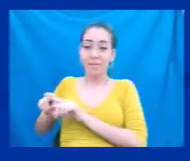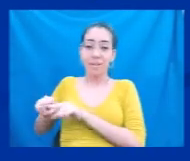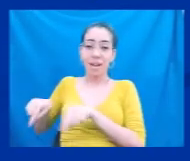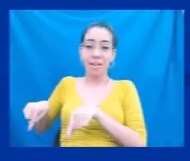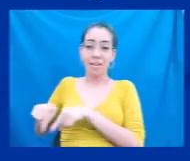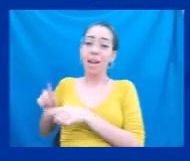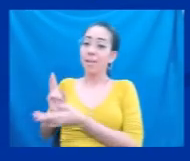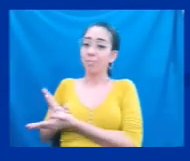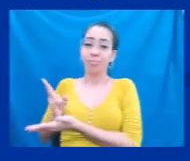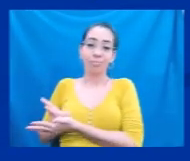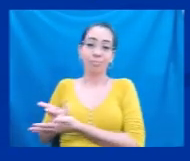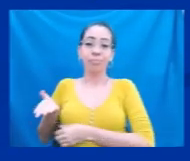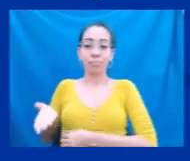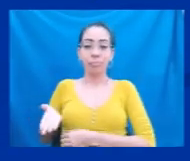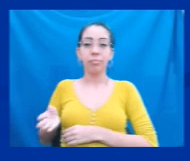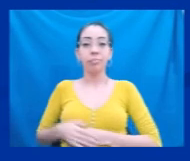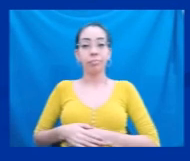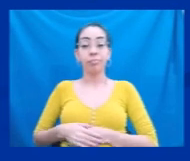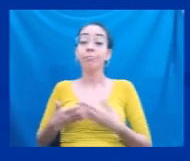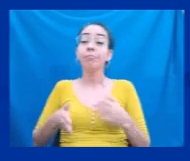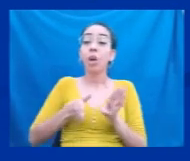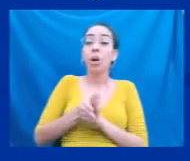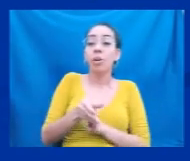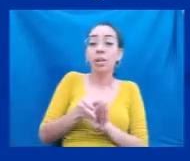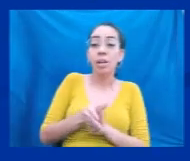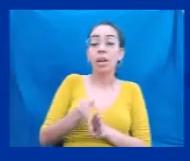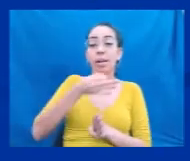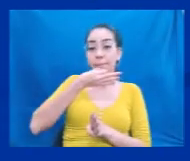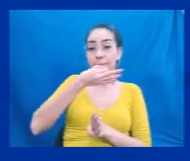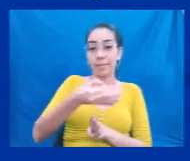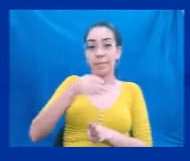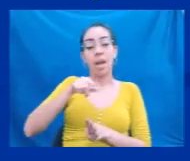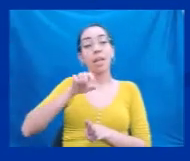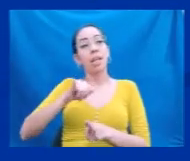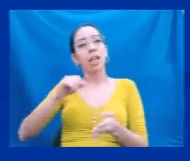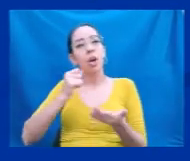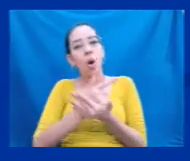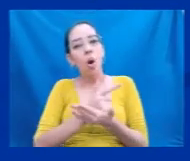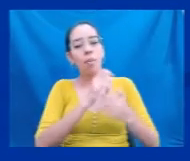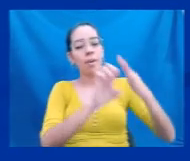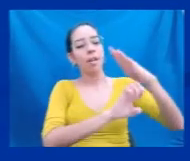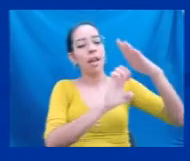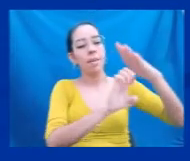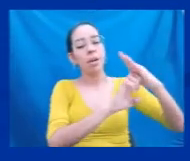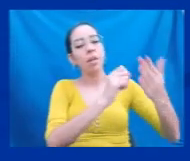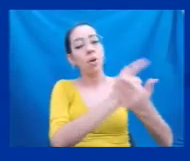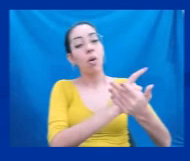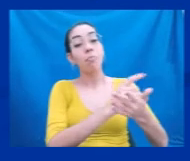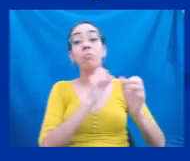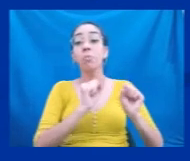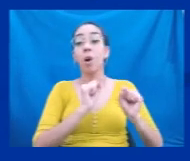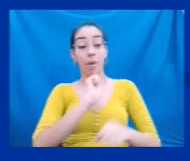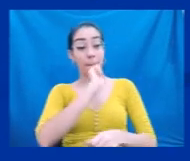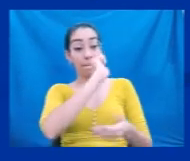se sugere é que quando se compra em algumas empresas que se deixe pago, né, e que essa